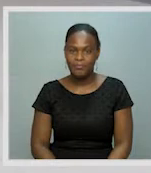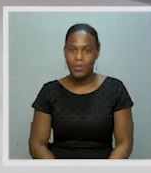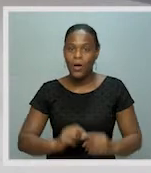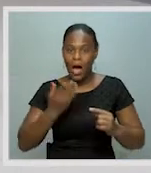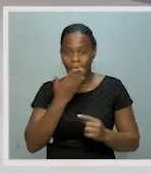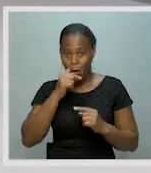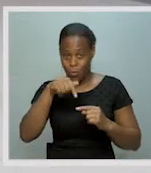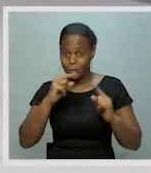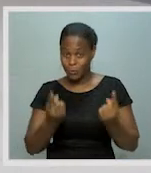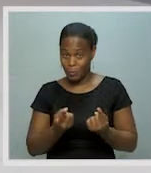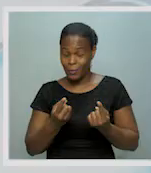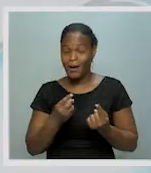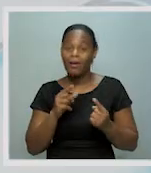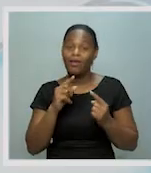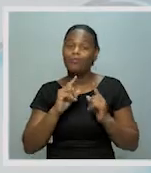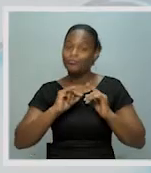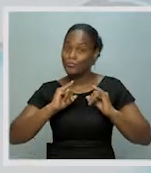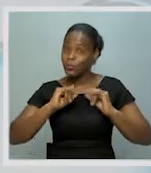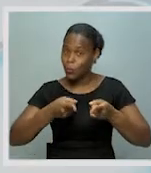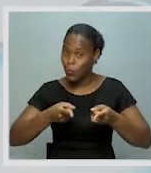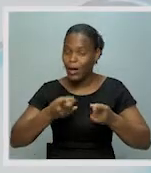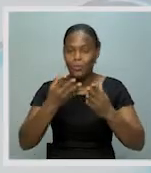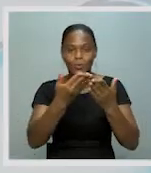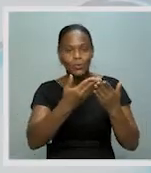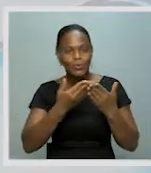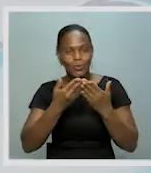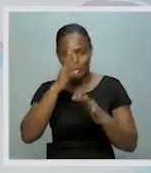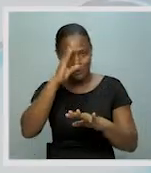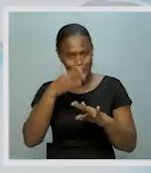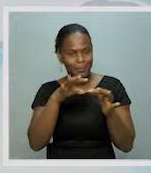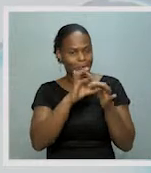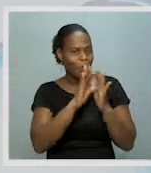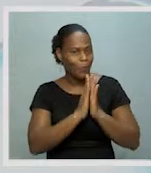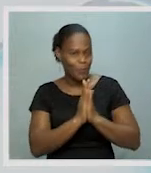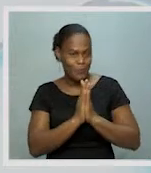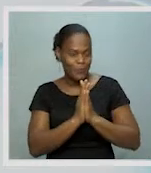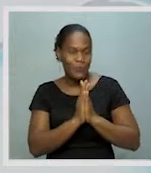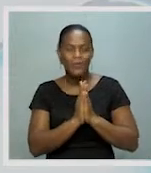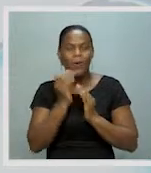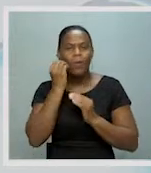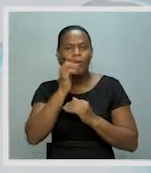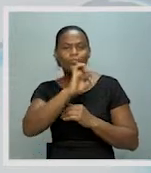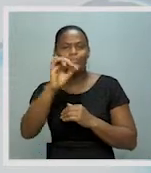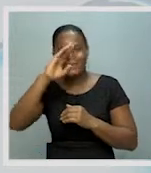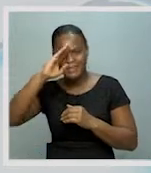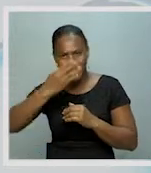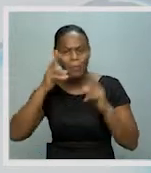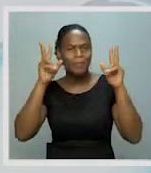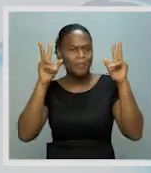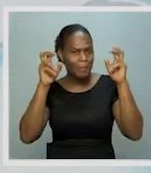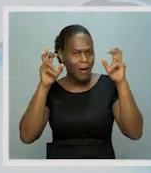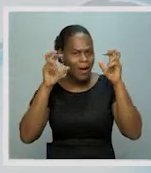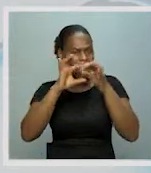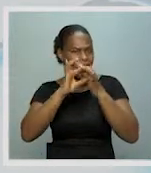O sumário de hoje é Introdução ao Estudo do Fenômeno Religioso. Como sabem, o